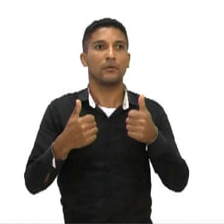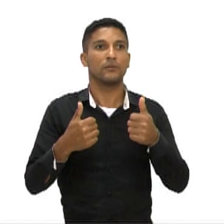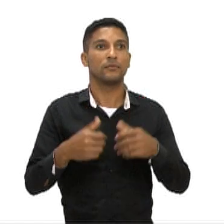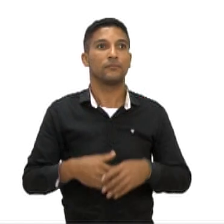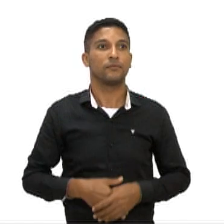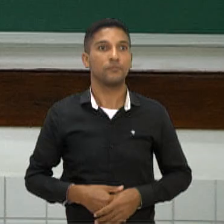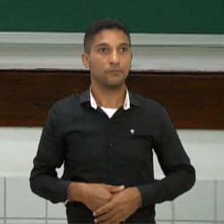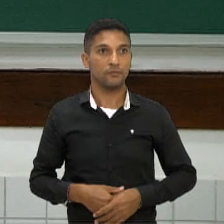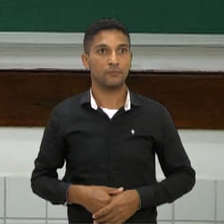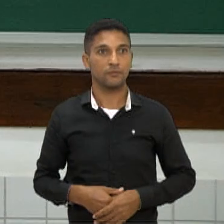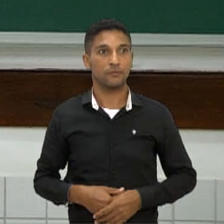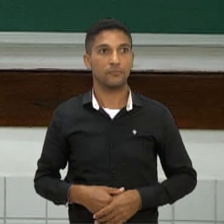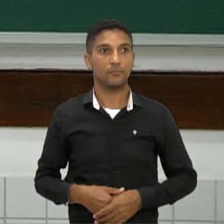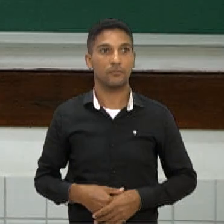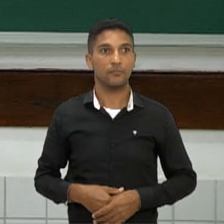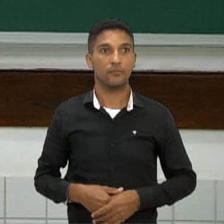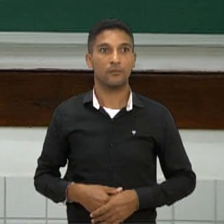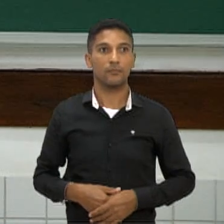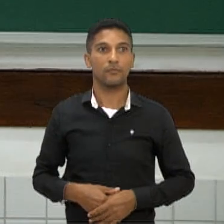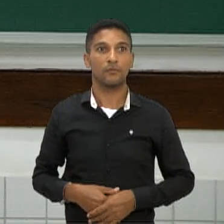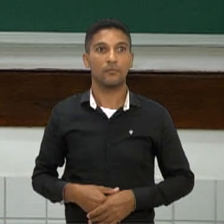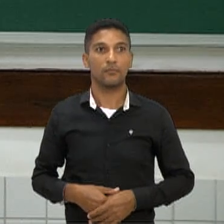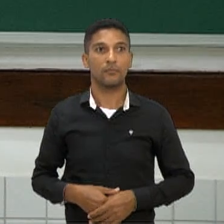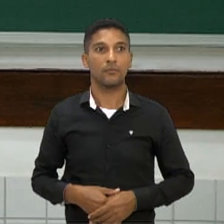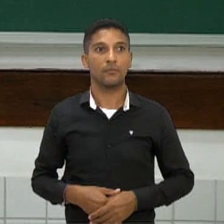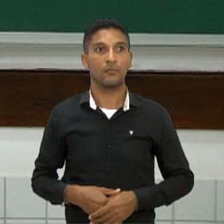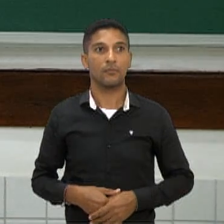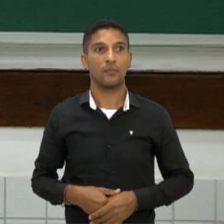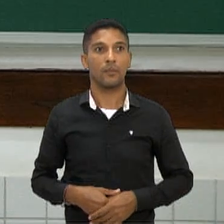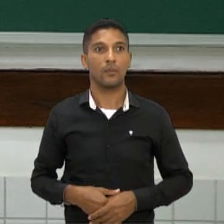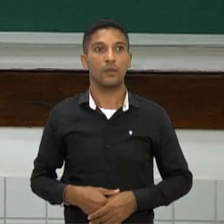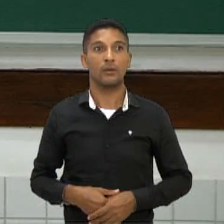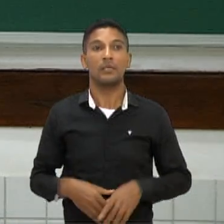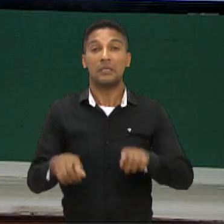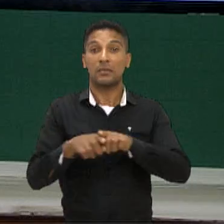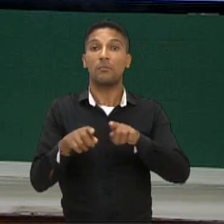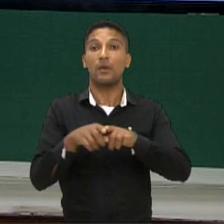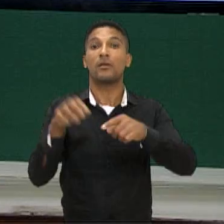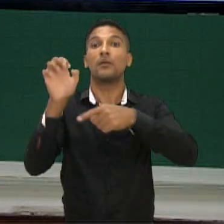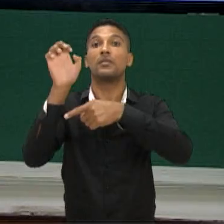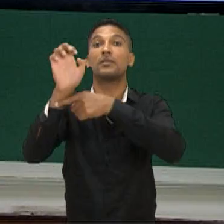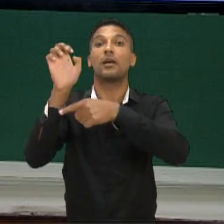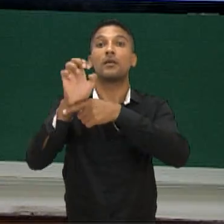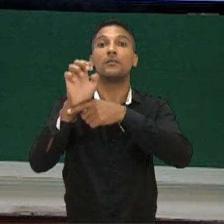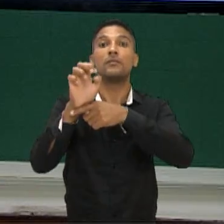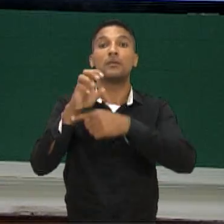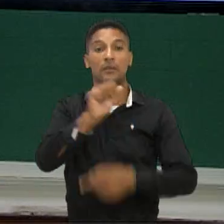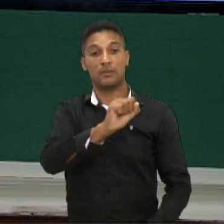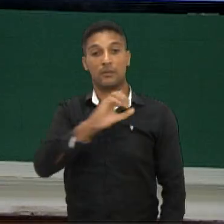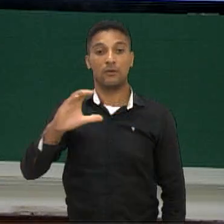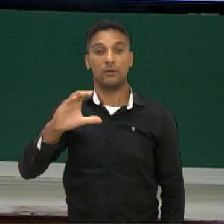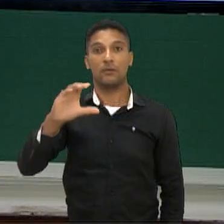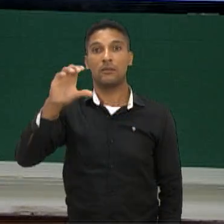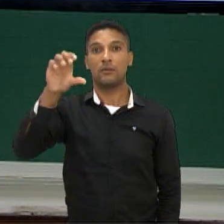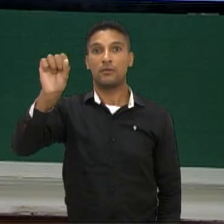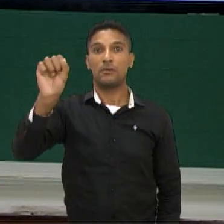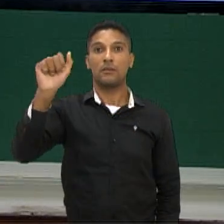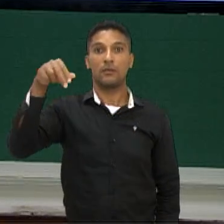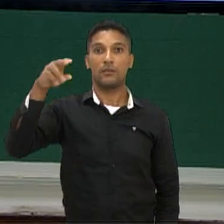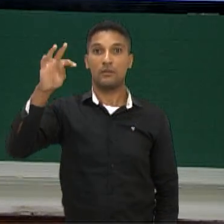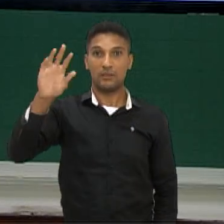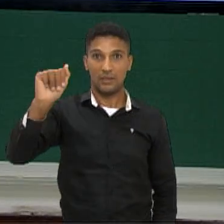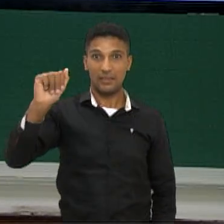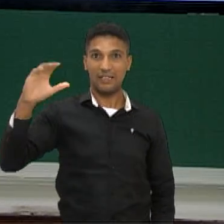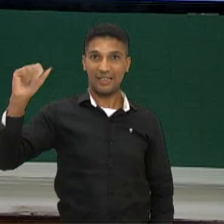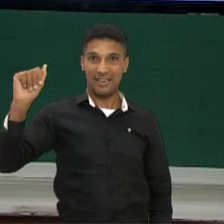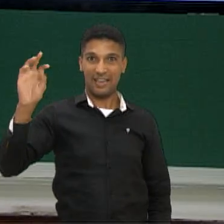a respeito disso. Será que eu não falei mesmo? Lembrem das imagens que eu passei para vocês, que essa resposta estava ali,